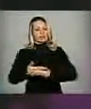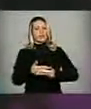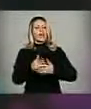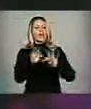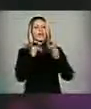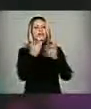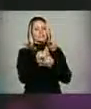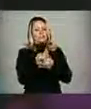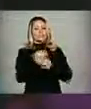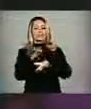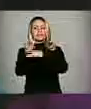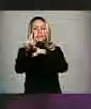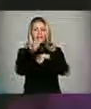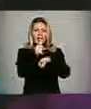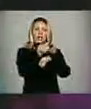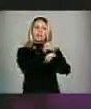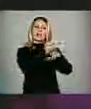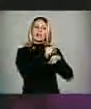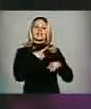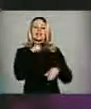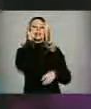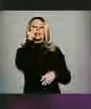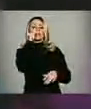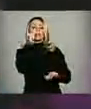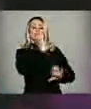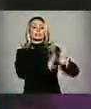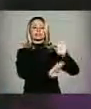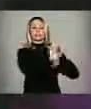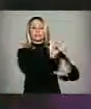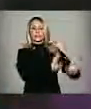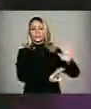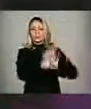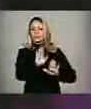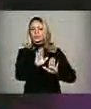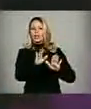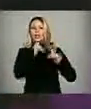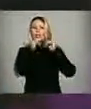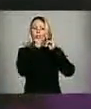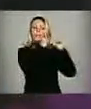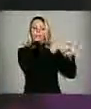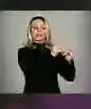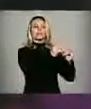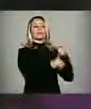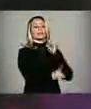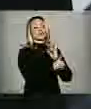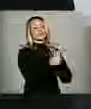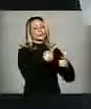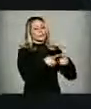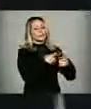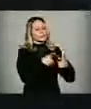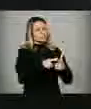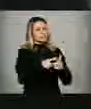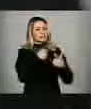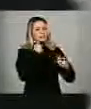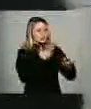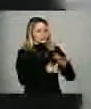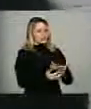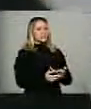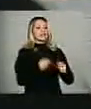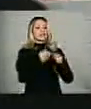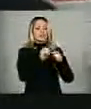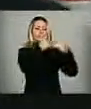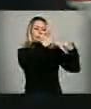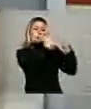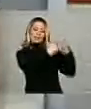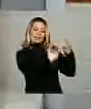O serviço de triagem tem uma assistente social, né? A gente comunica a assistente social, foi encontrado o exame alterado, a gente passa os dados